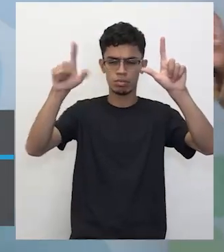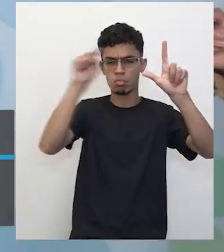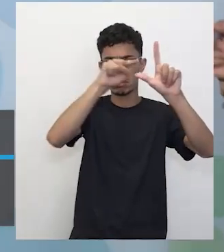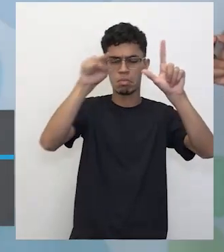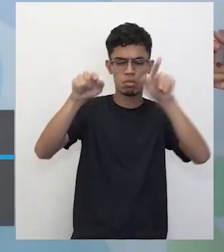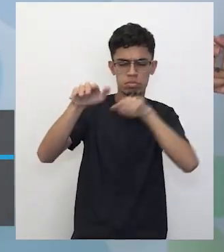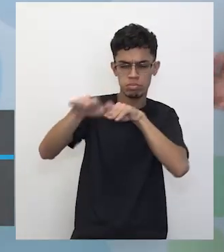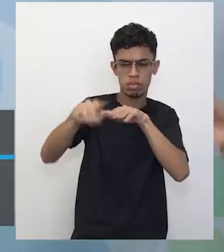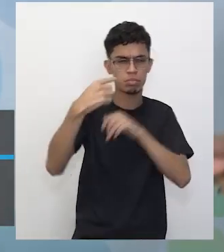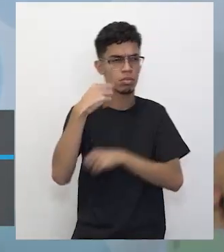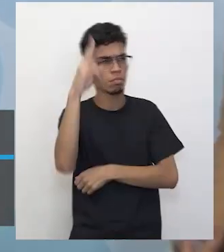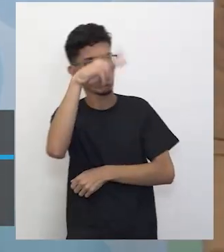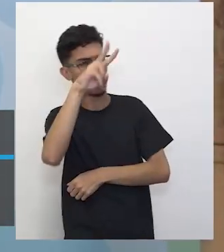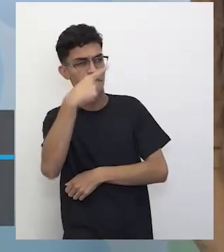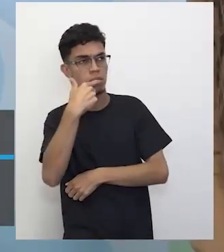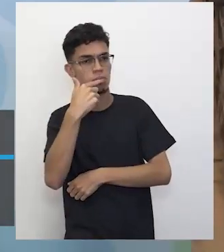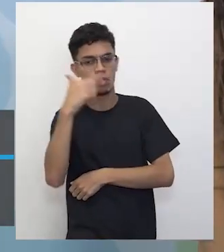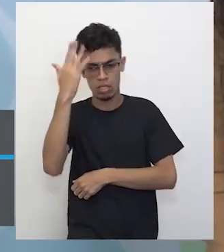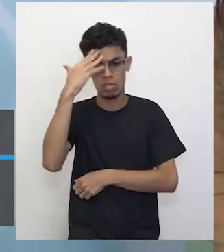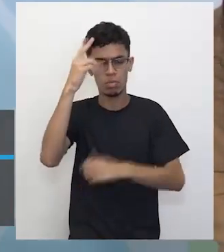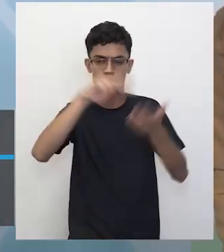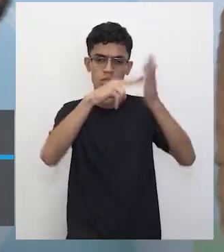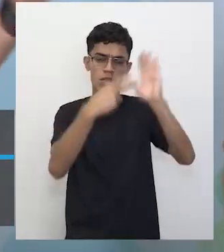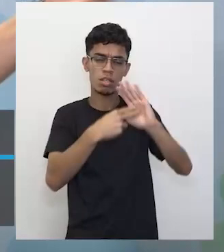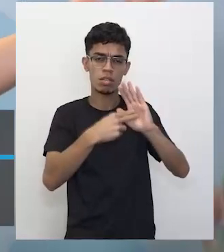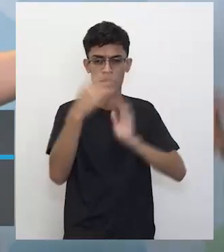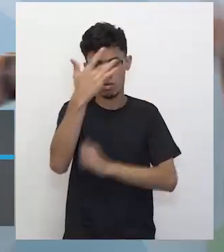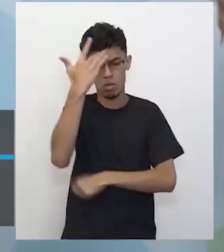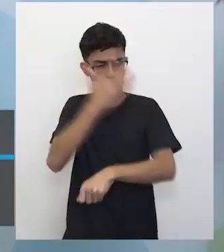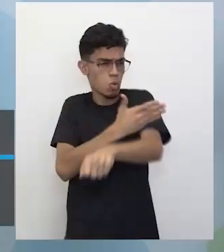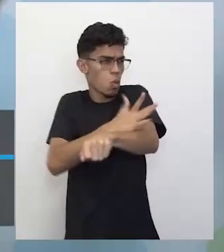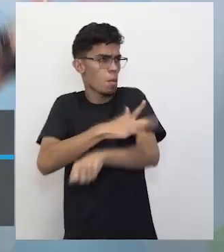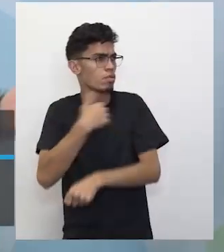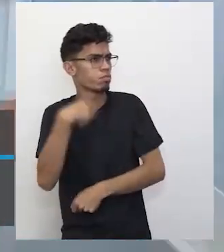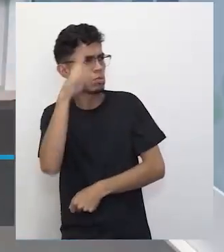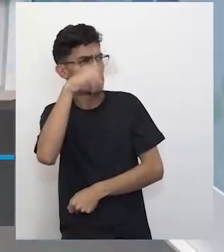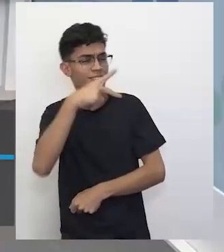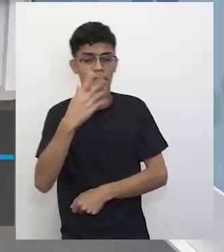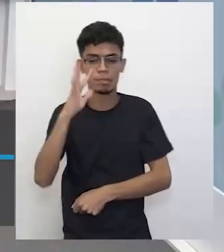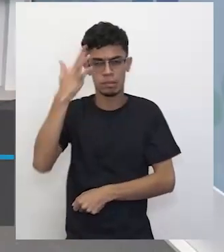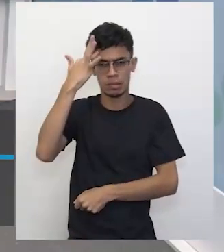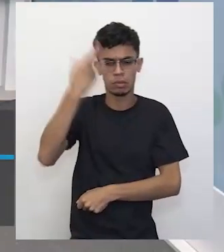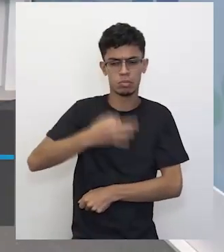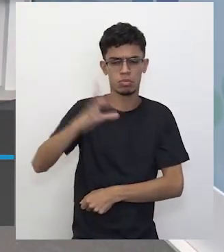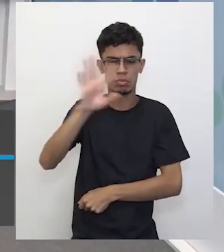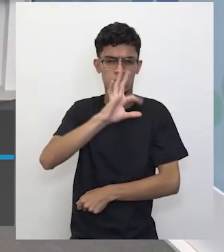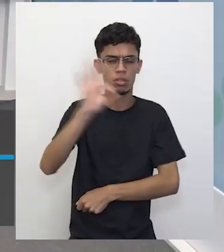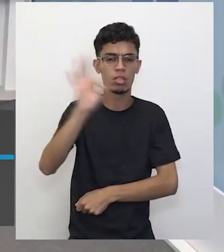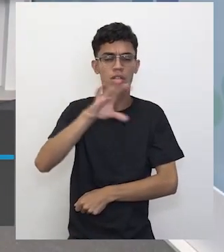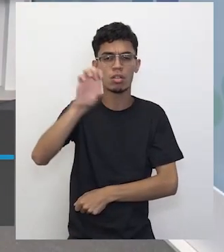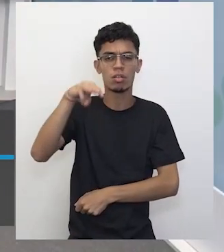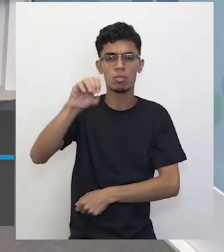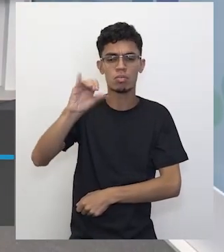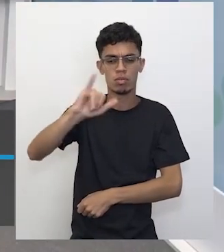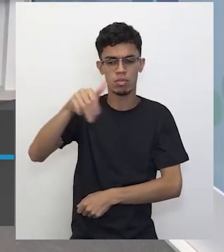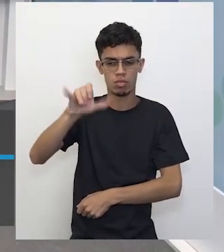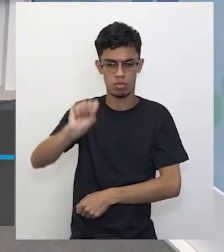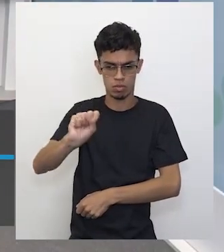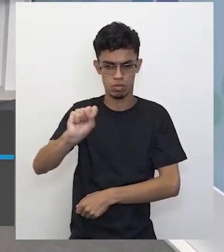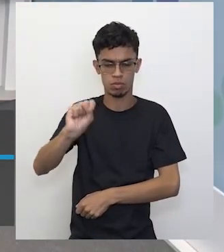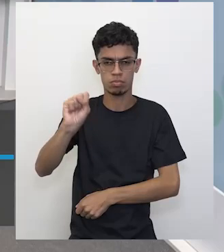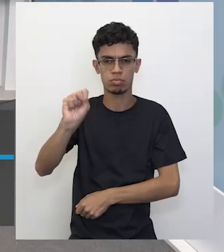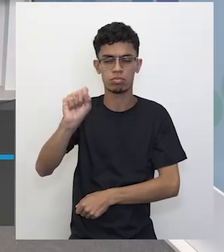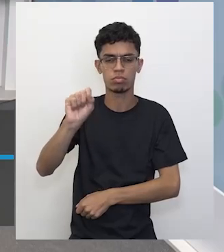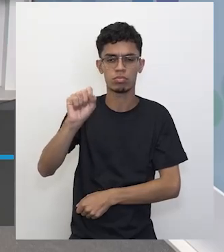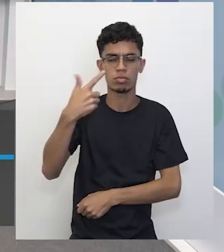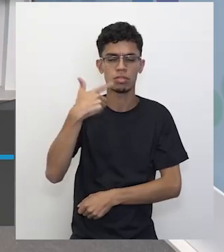esse contato também não. E a mesma ideia dos memes, das figurinhas. O pessoal está dizendo os emojis. Os emojis, né? Que